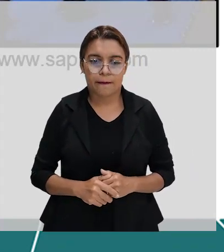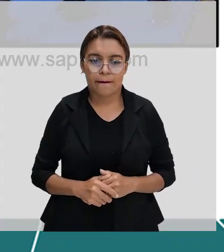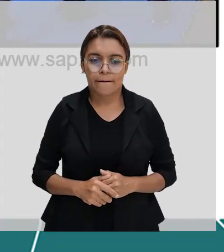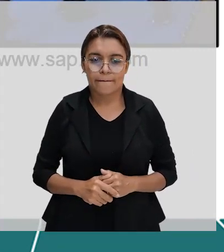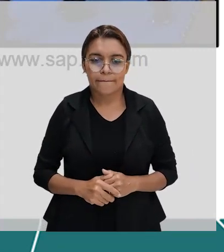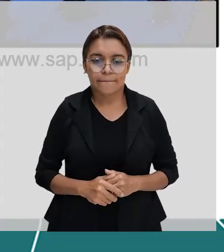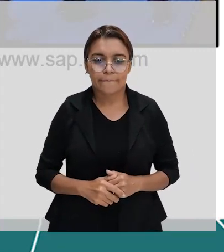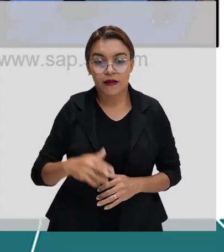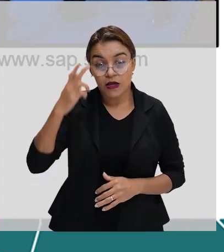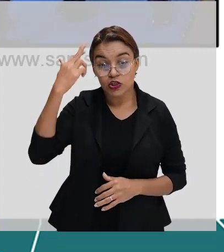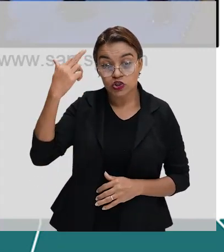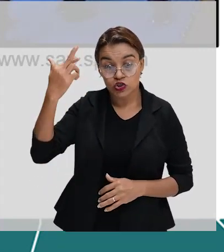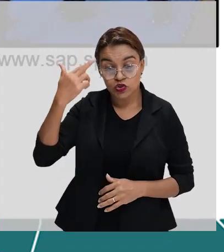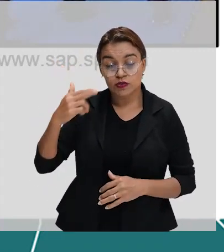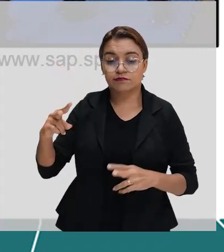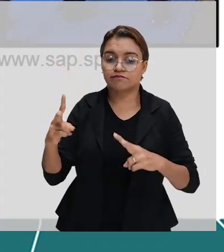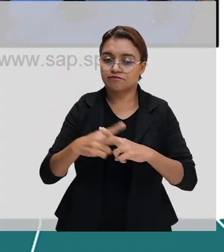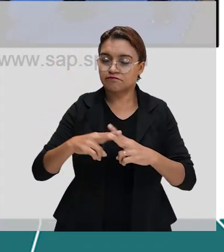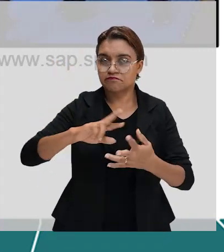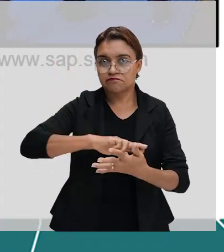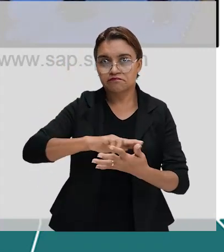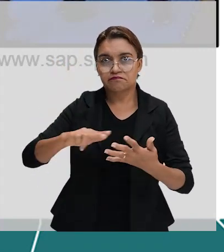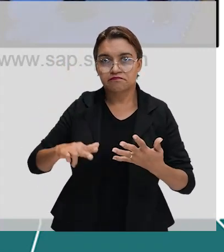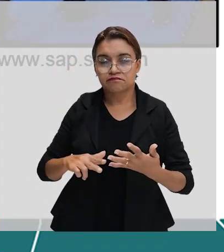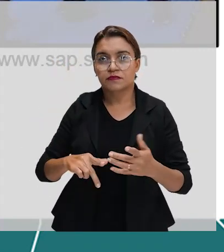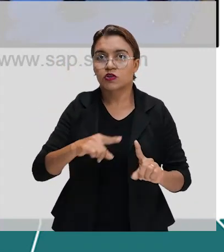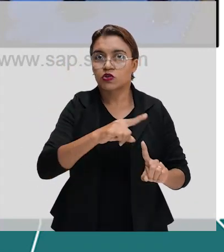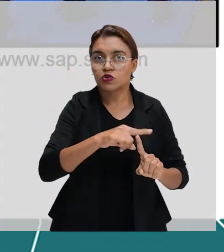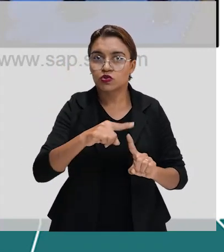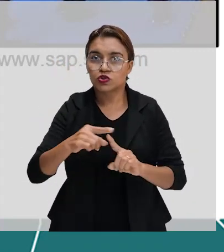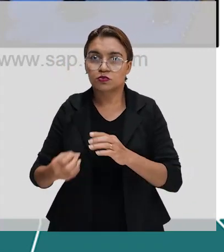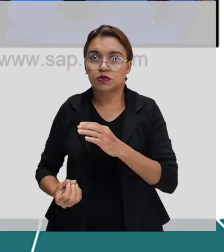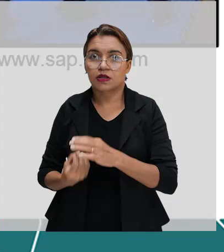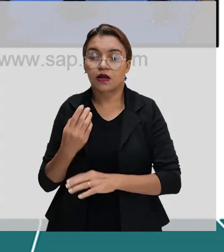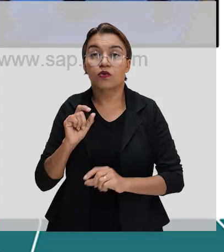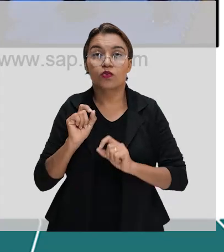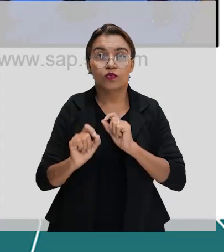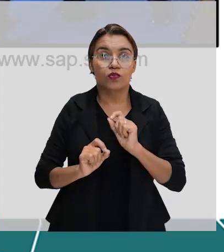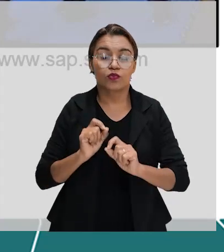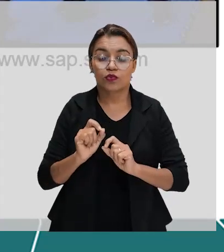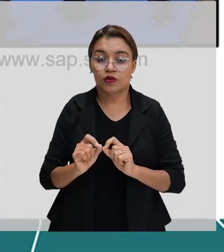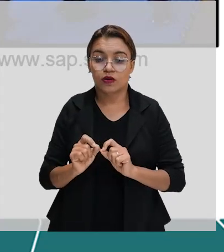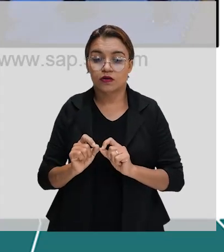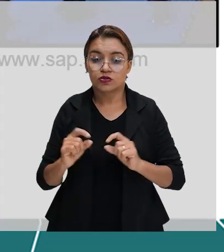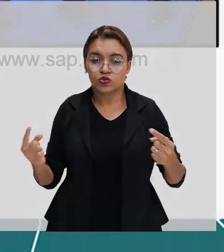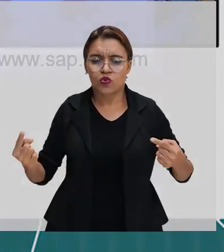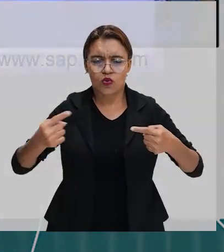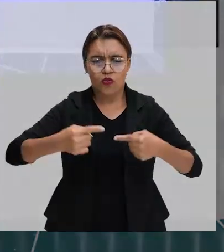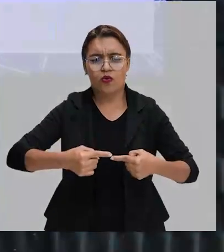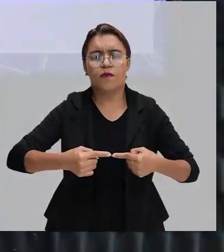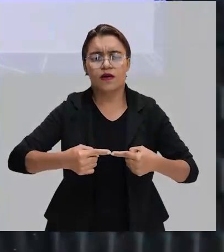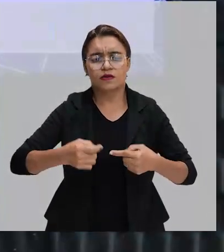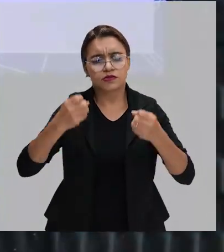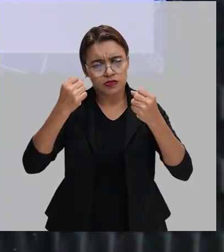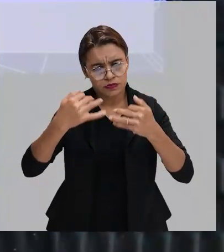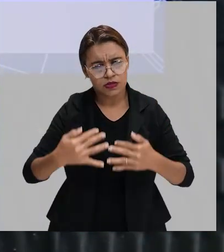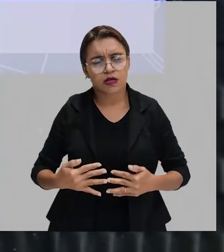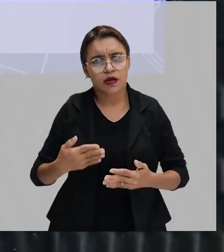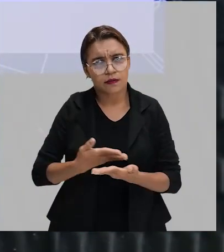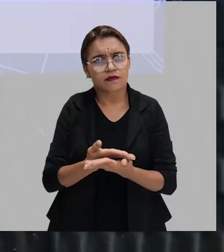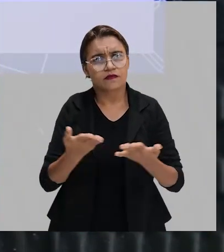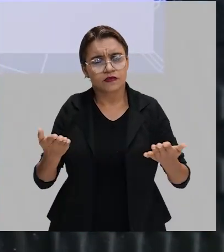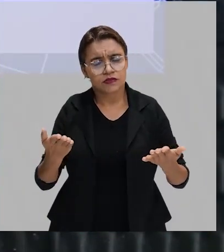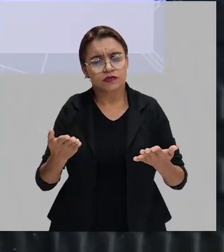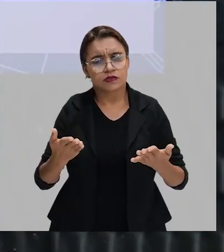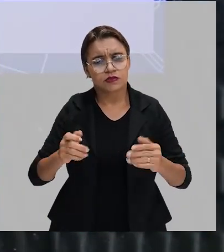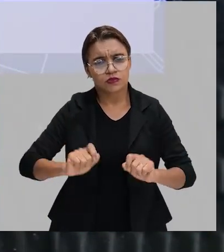Aí, ó, na história das artes marciais, essa modalidade surgiu como uma modalidade de combate, que eu falei para vocês, mostrei para vocês